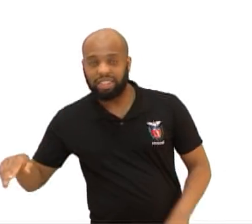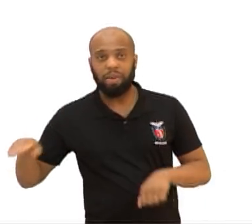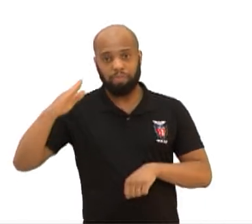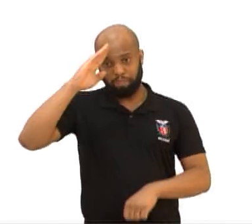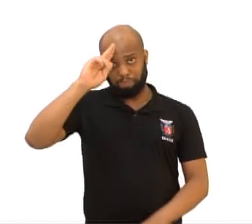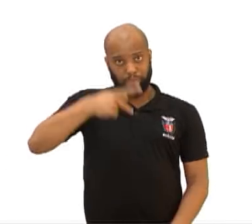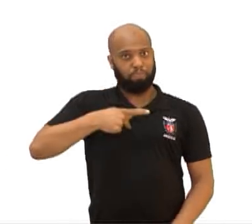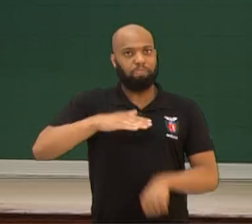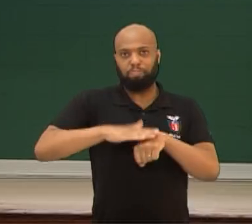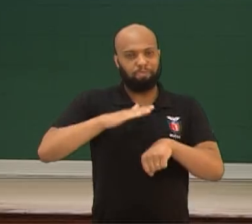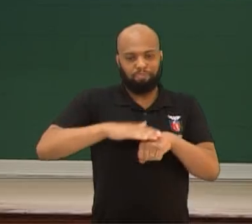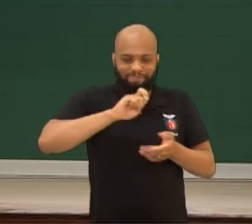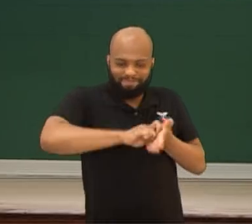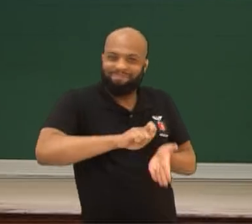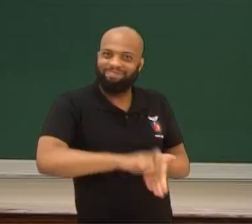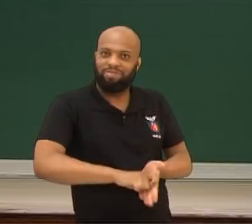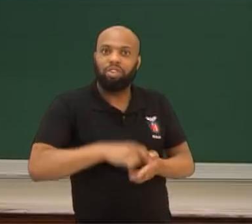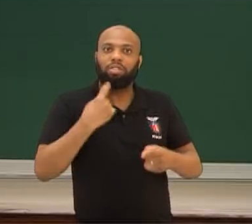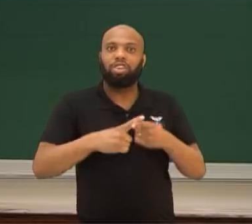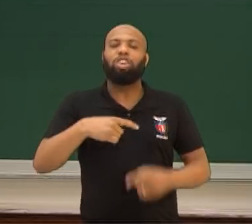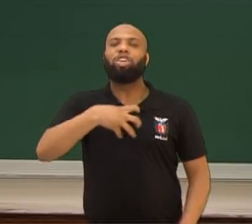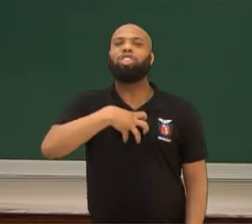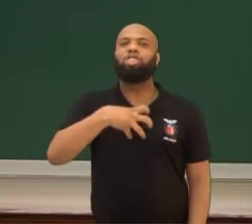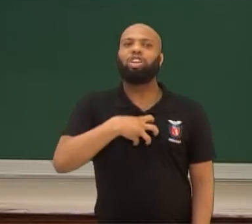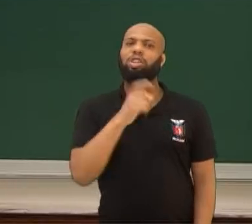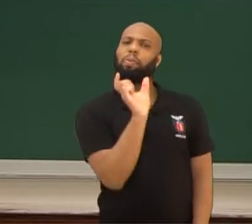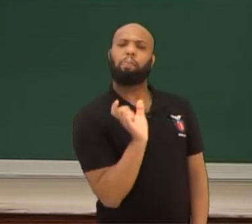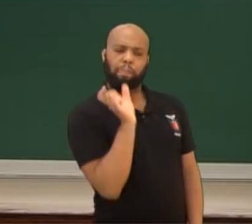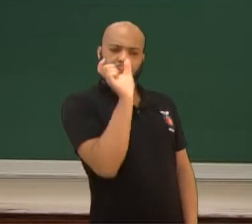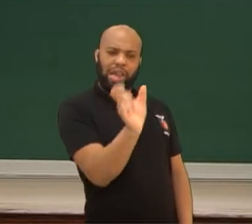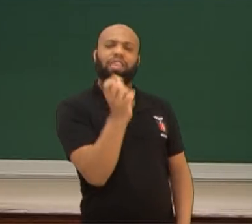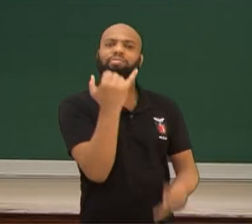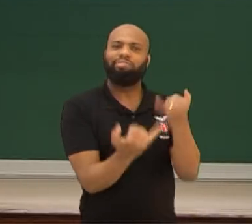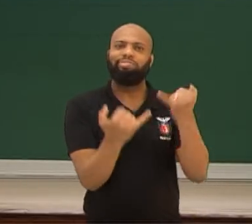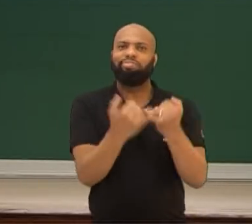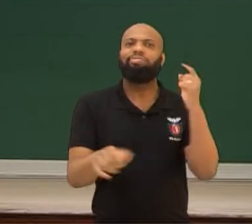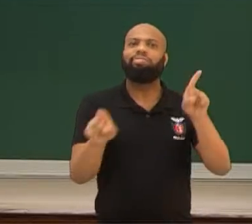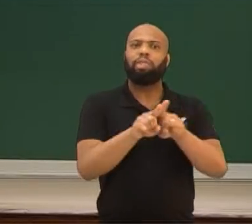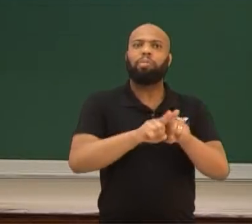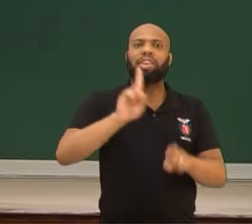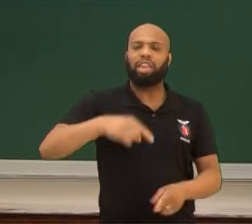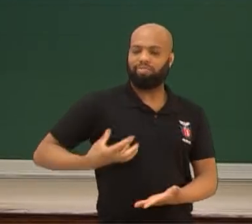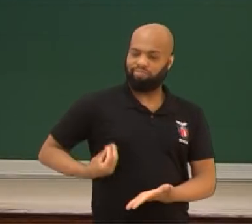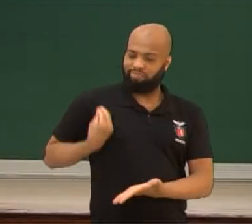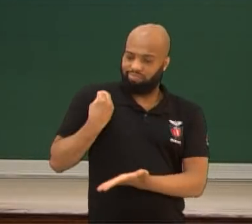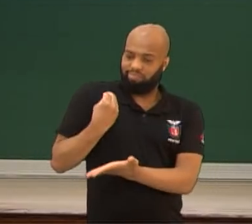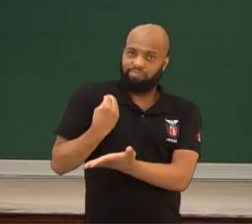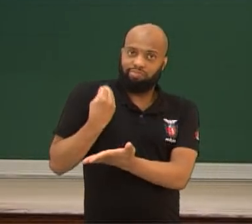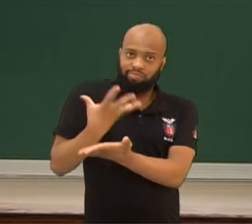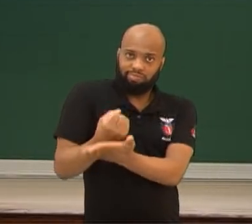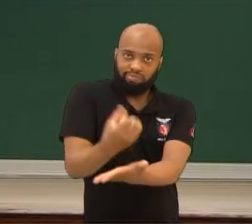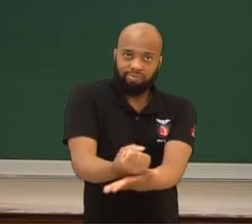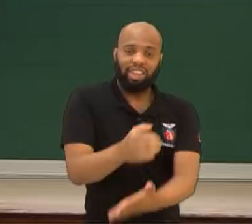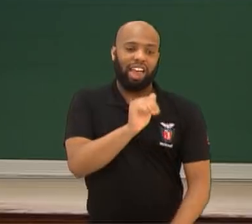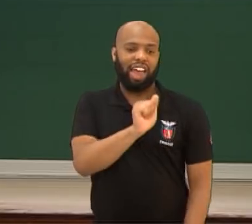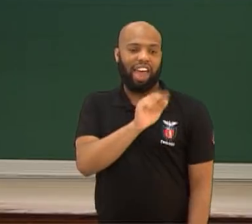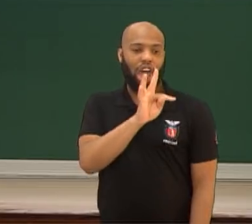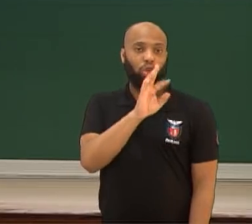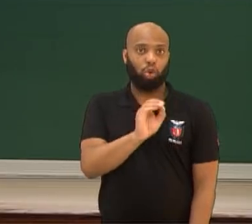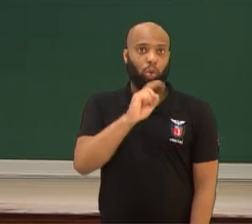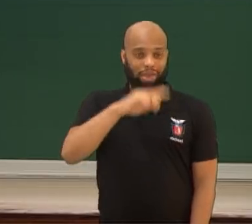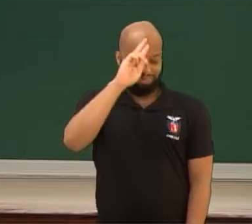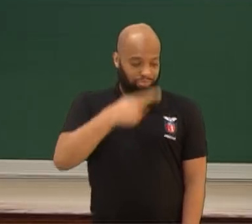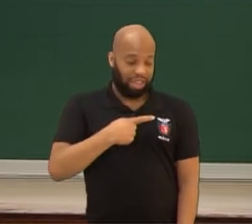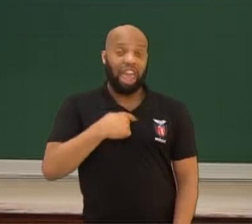Né? Como o próprio vocábulo, a própria palavra já sugere, né? A autobiografia, auto, a eu mesmo, a